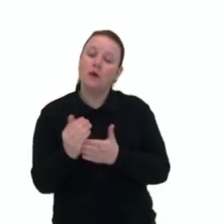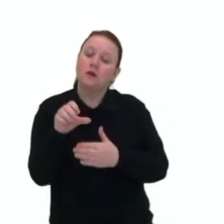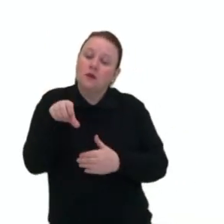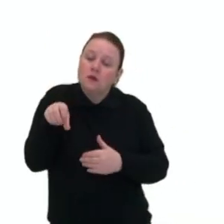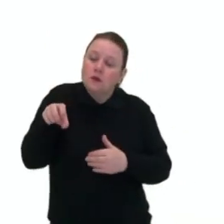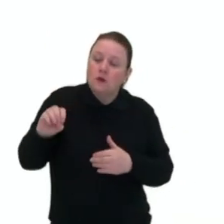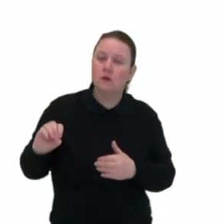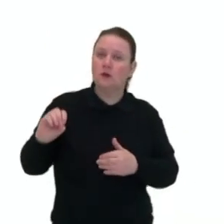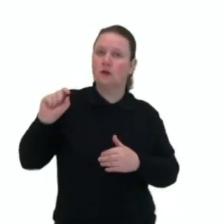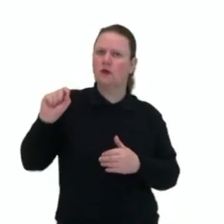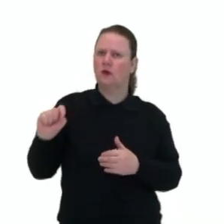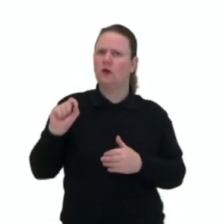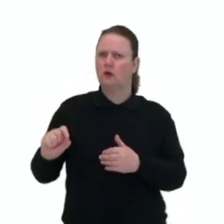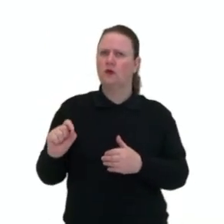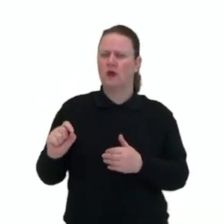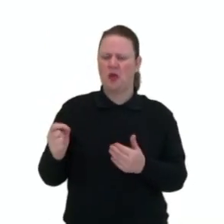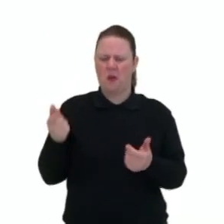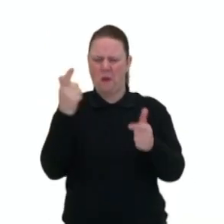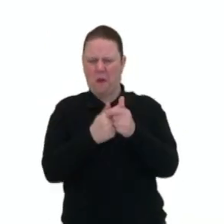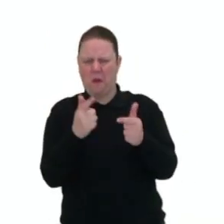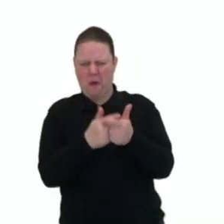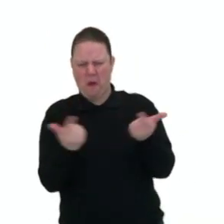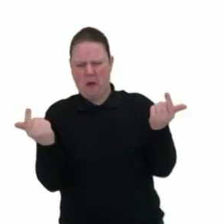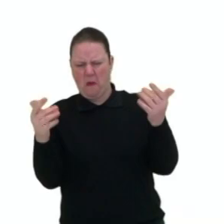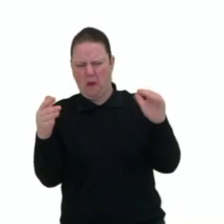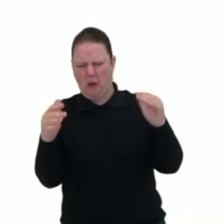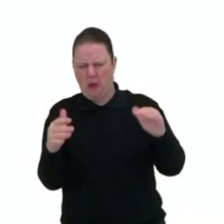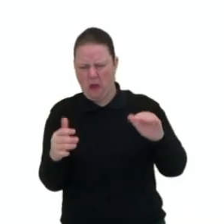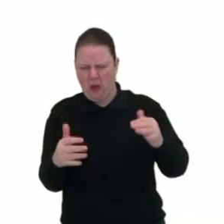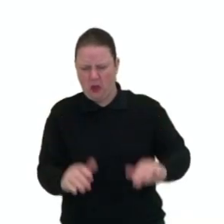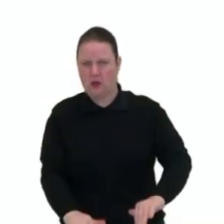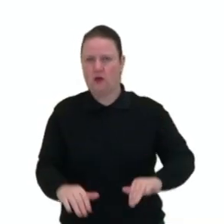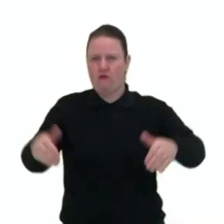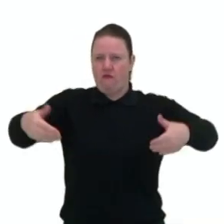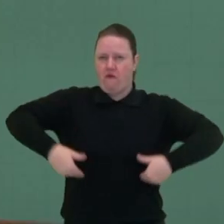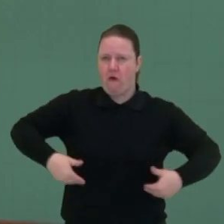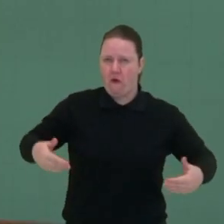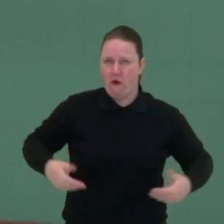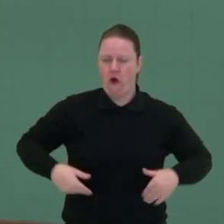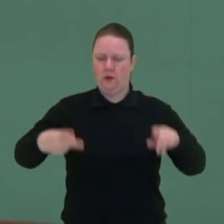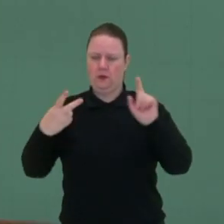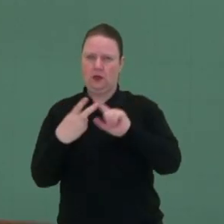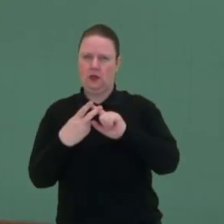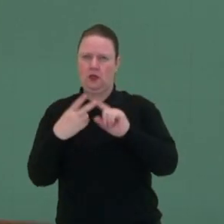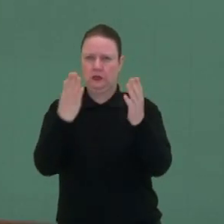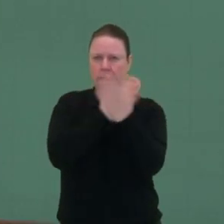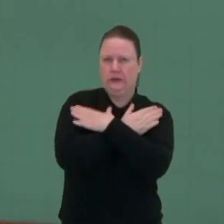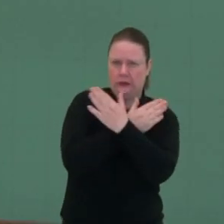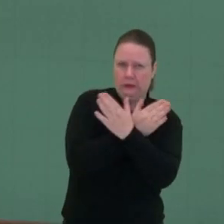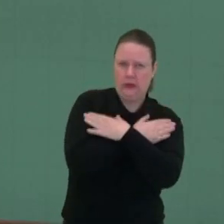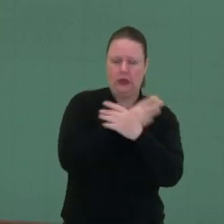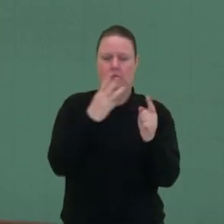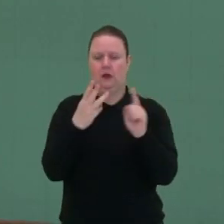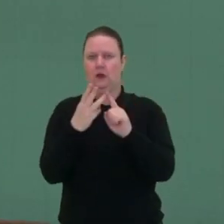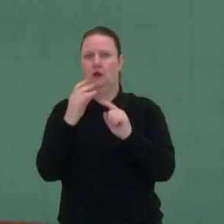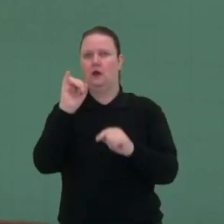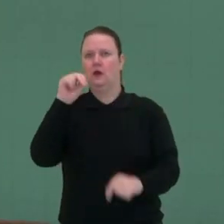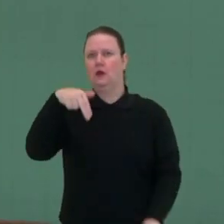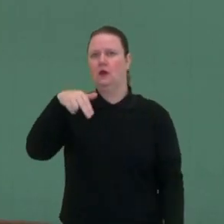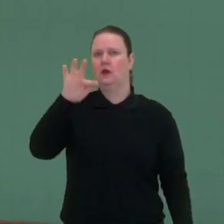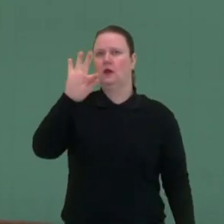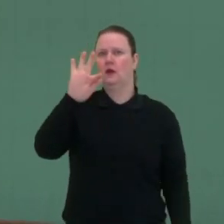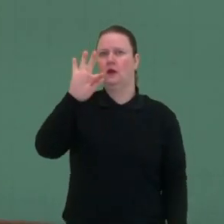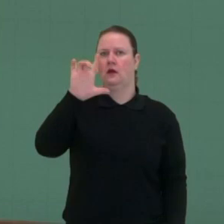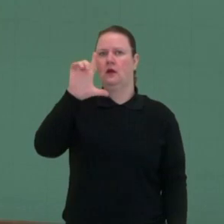90 eram inflação, fome e desemprego. Inflação, fome e desemprego, um dos maiores problemas do Brasil do final dos